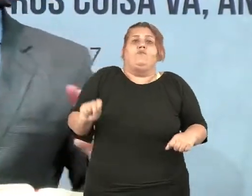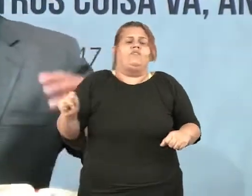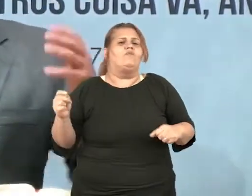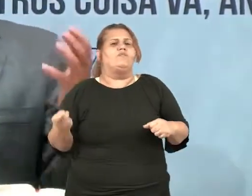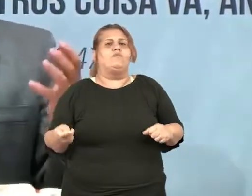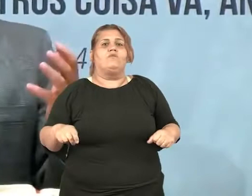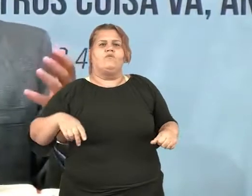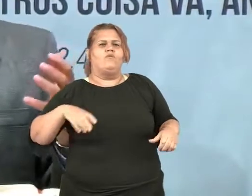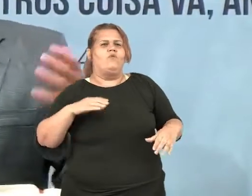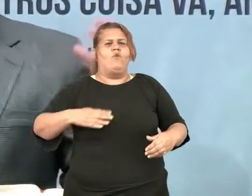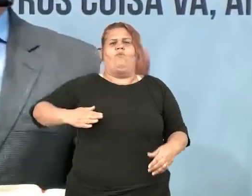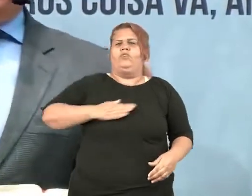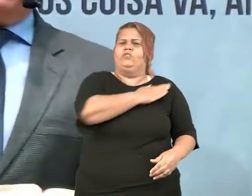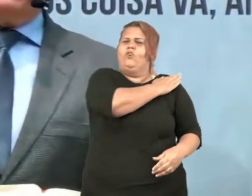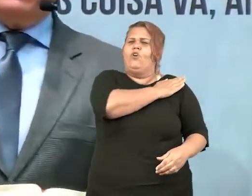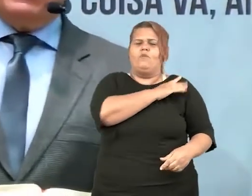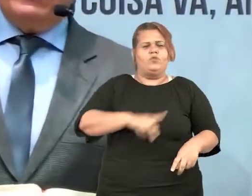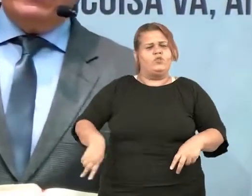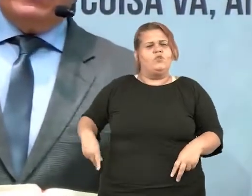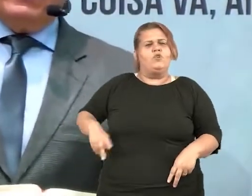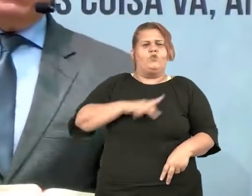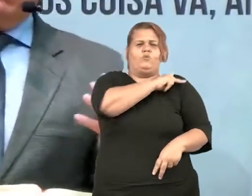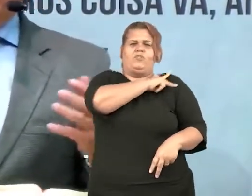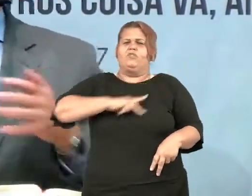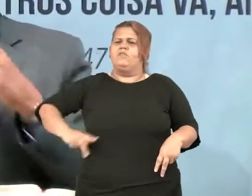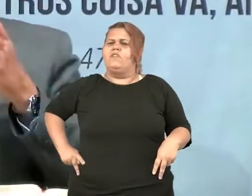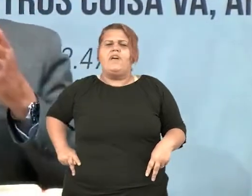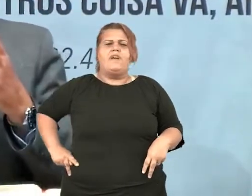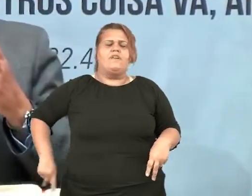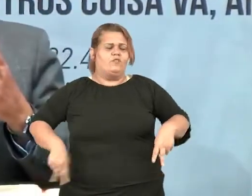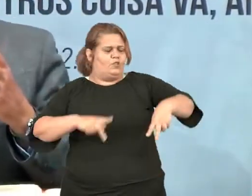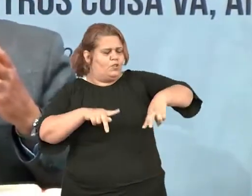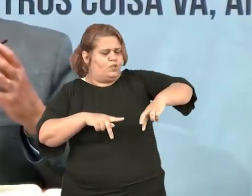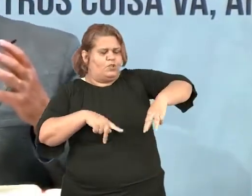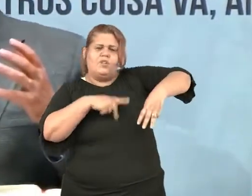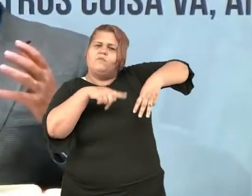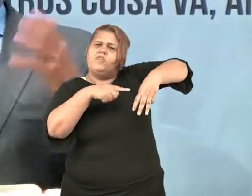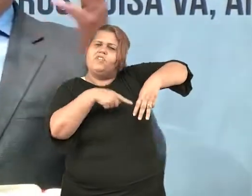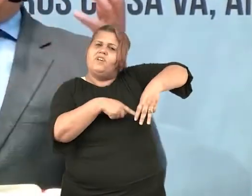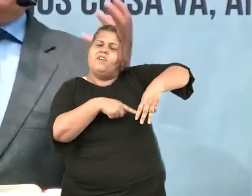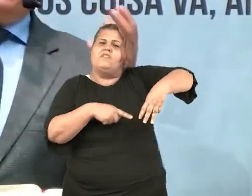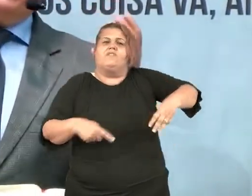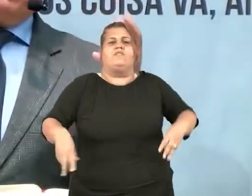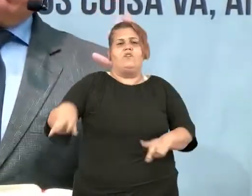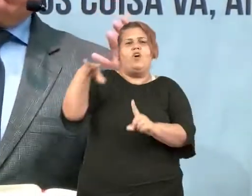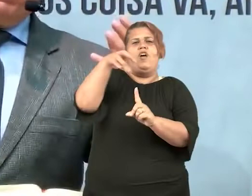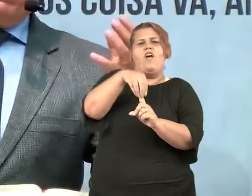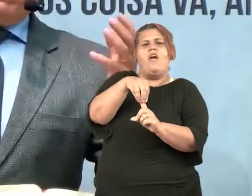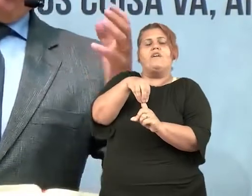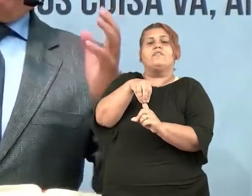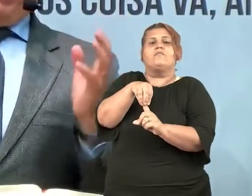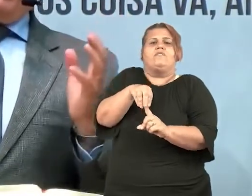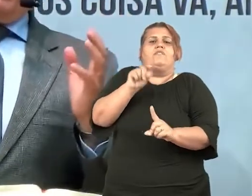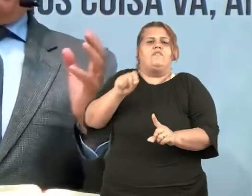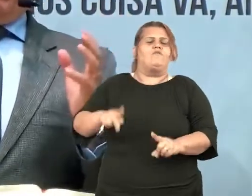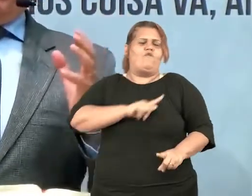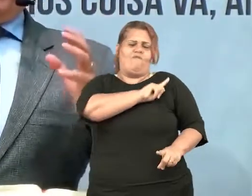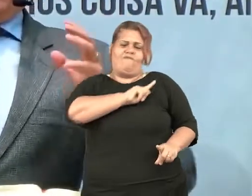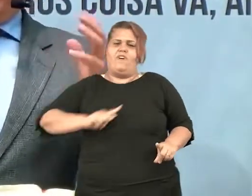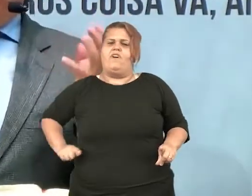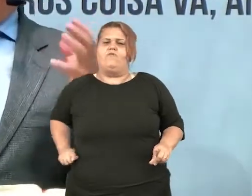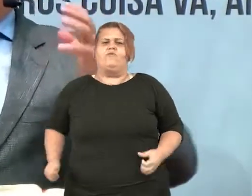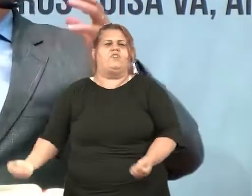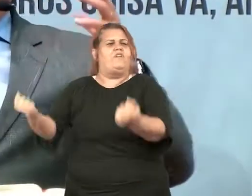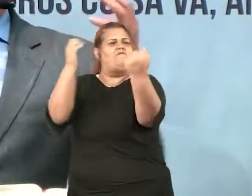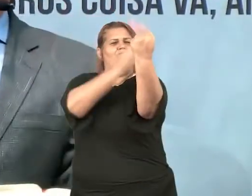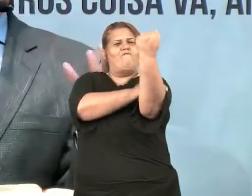os seus comandantes, presidentes, ministros, reis, que governam com